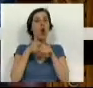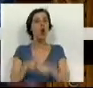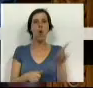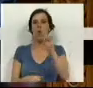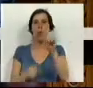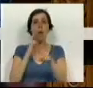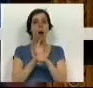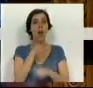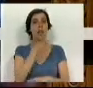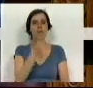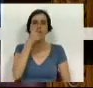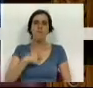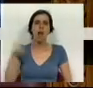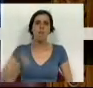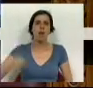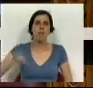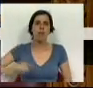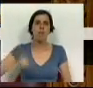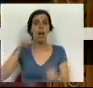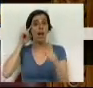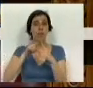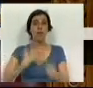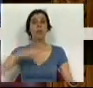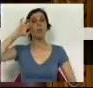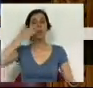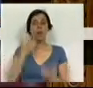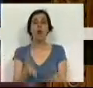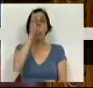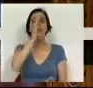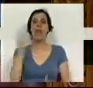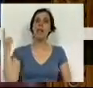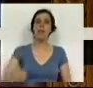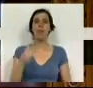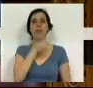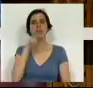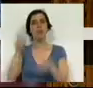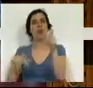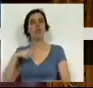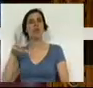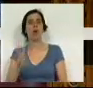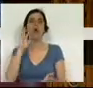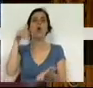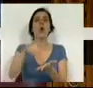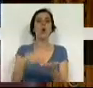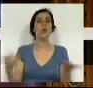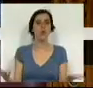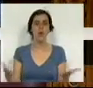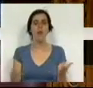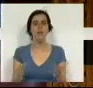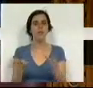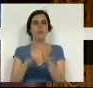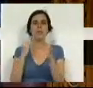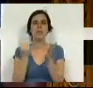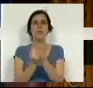com a sua parte porque falha sistematicamente as metas do déficit. O Governo impõe sacrifícios aos portugueses e os resultados são